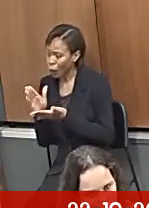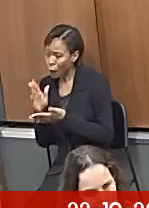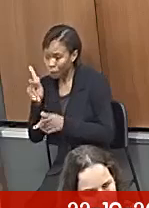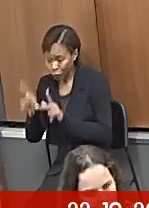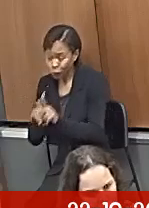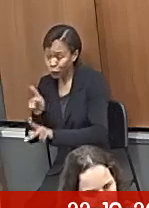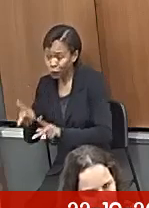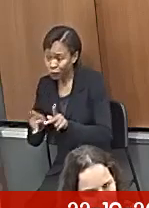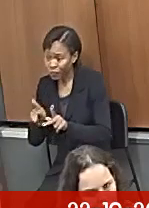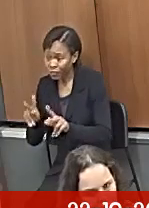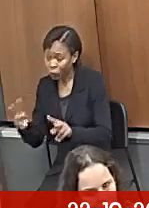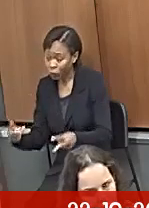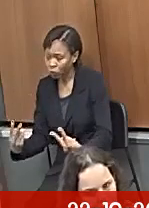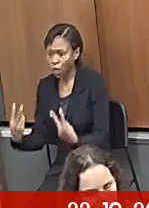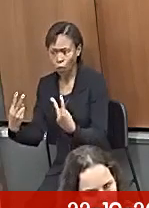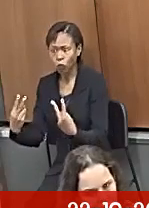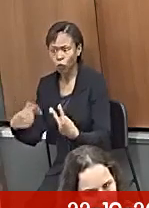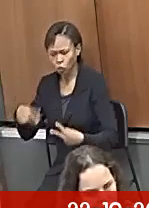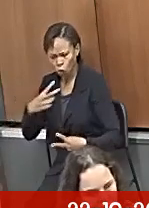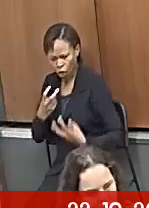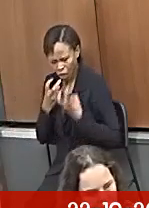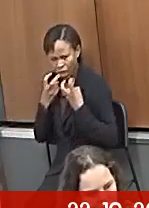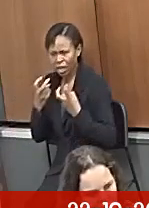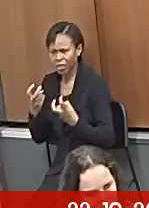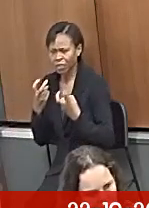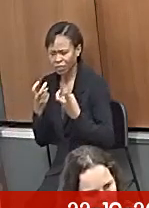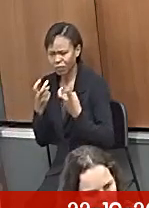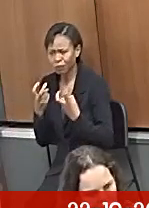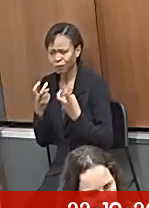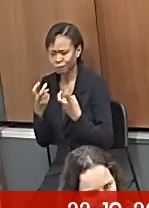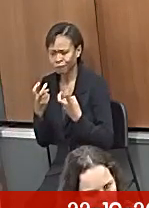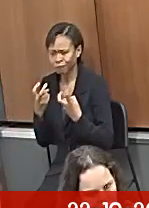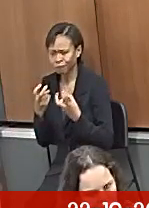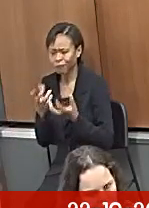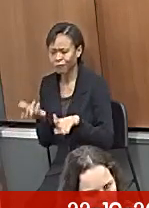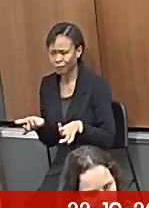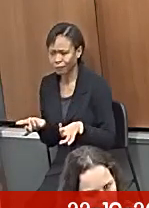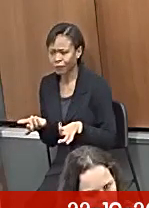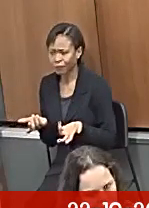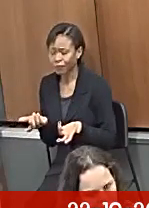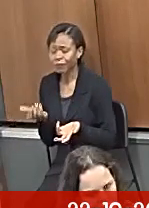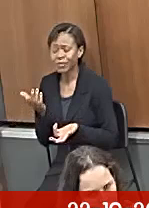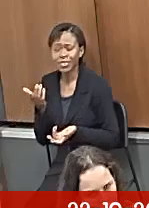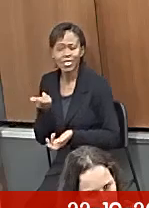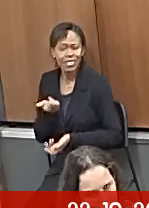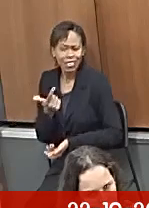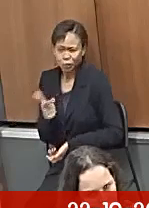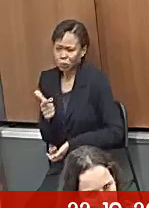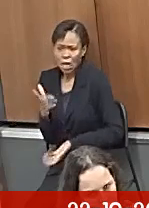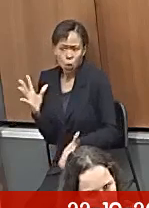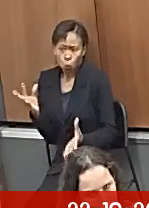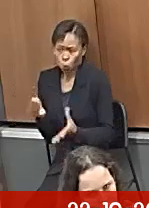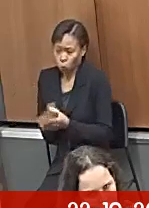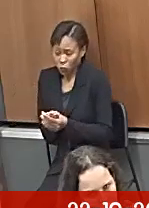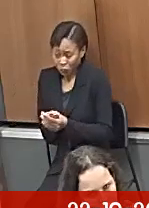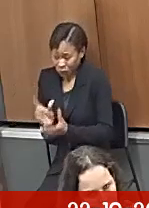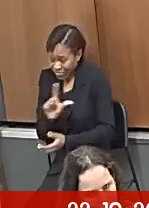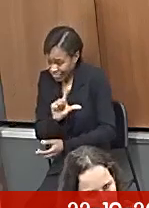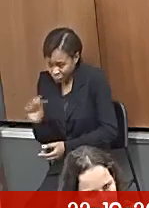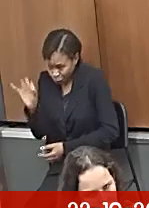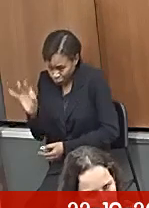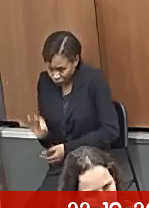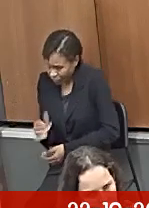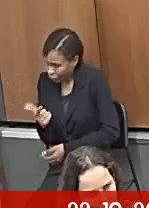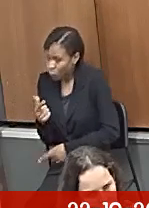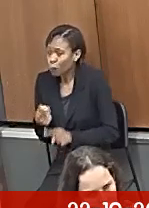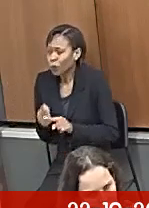gritos. E eu sei que não existe a inclusão plena porque as pessoas têm